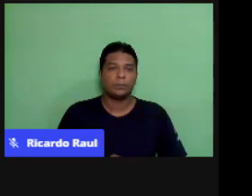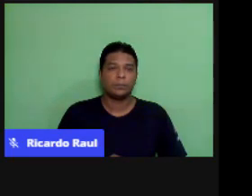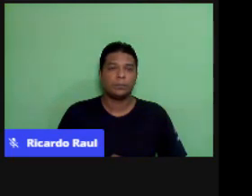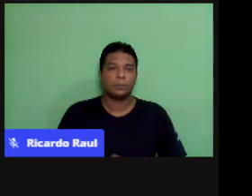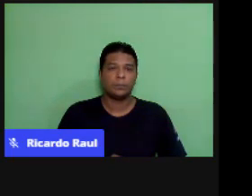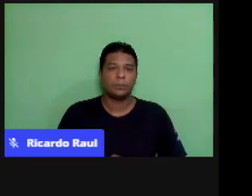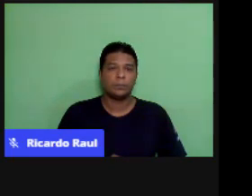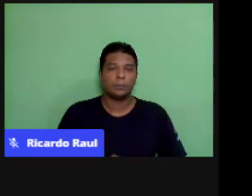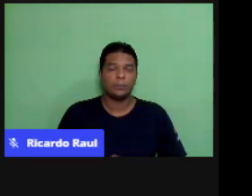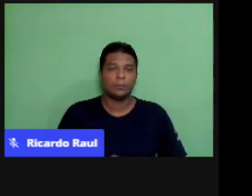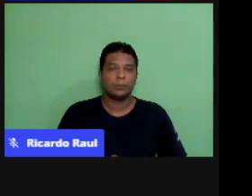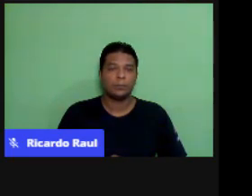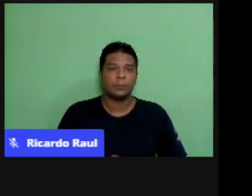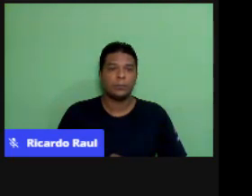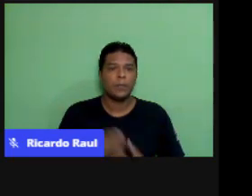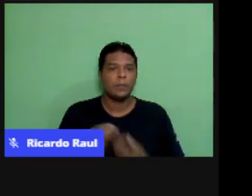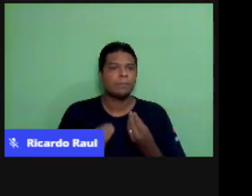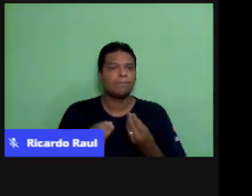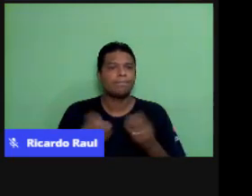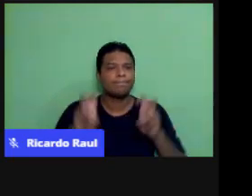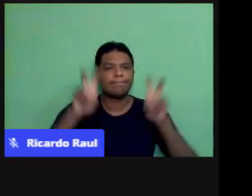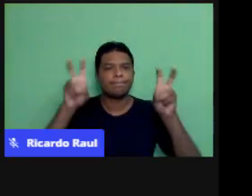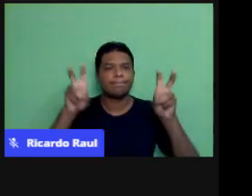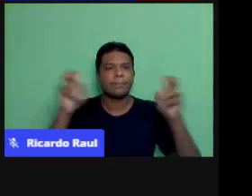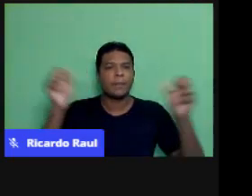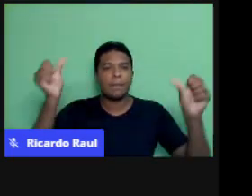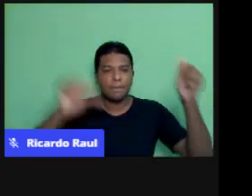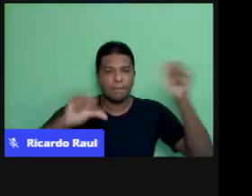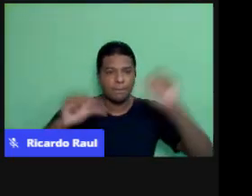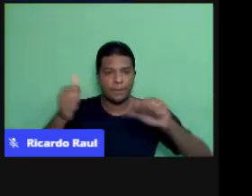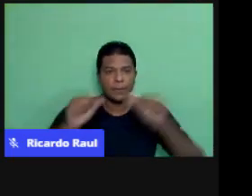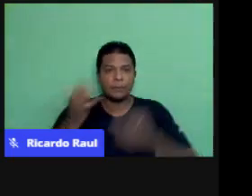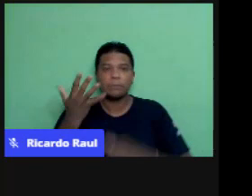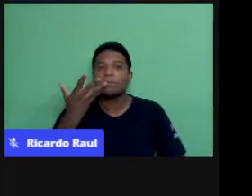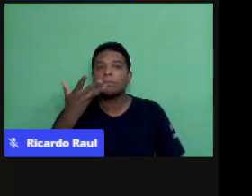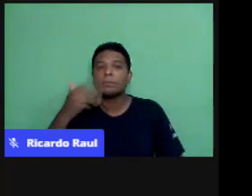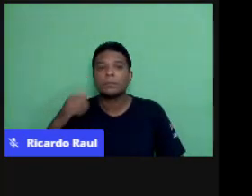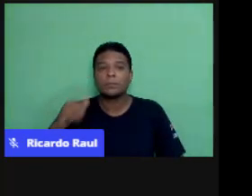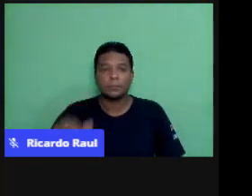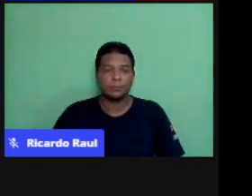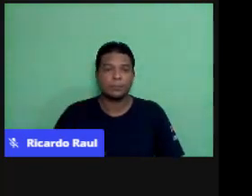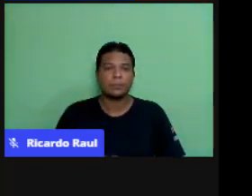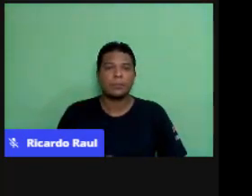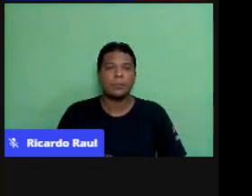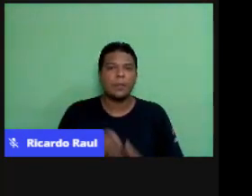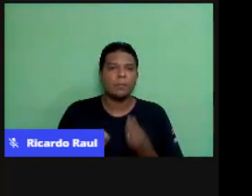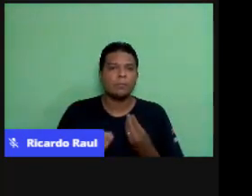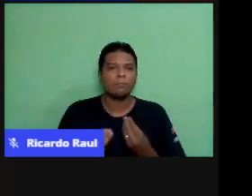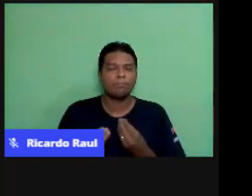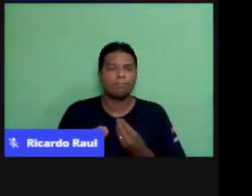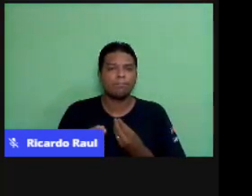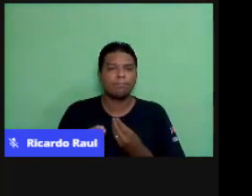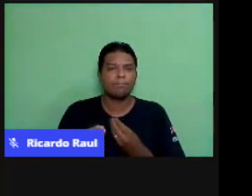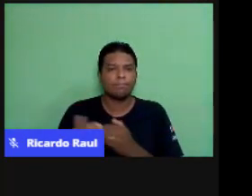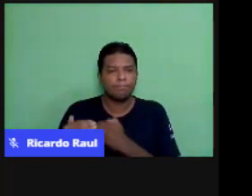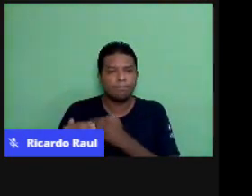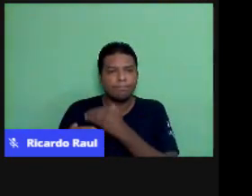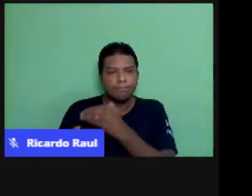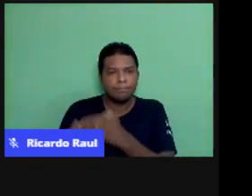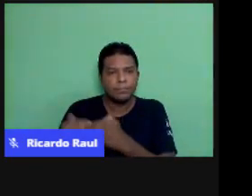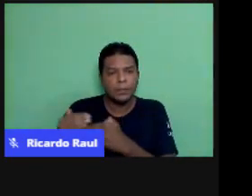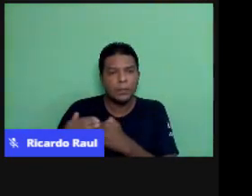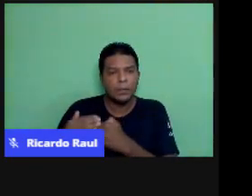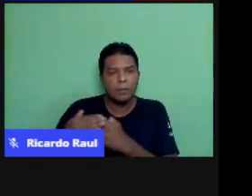Vamos falar um pouquinho da avaliação na educação infantil. Quando eu falo de progressão, como que eu vou saber dessa progressão? Eu só